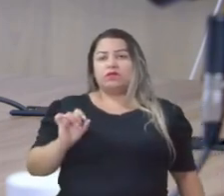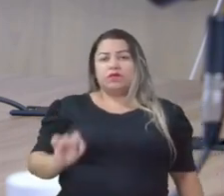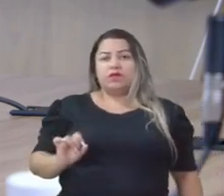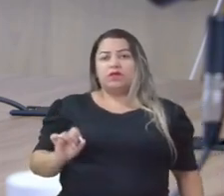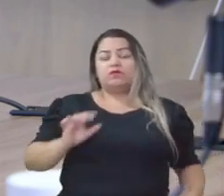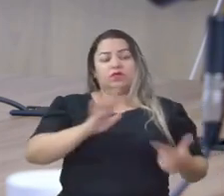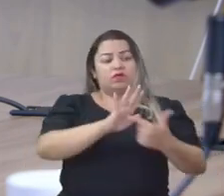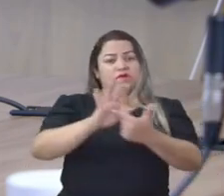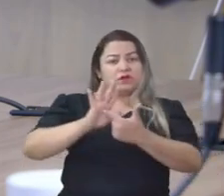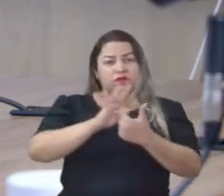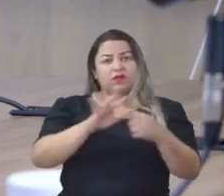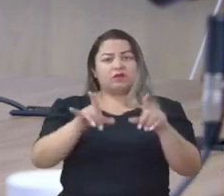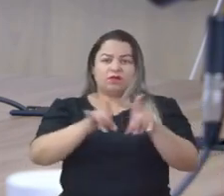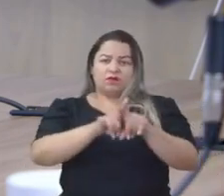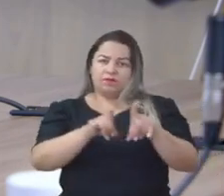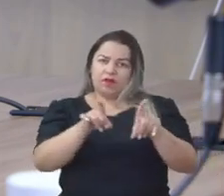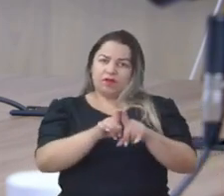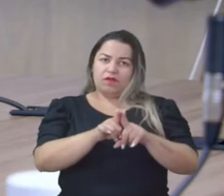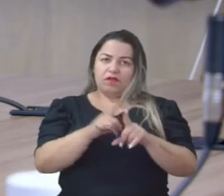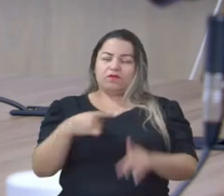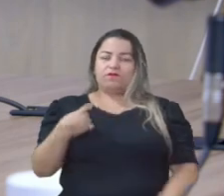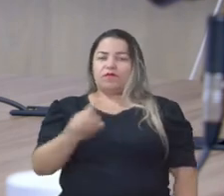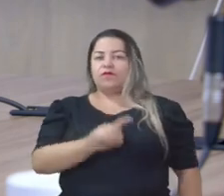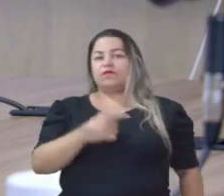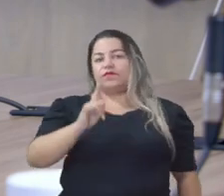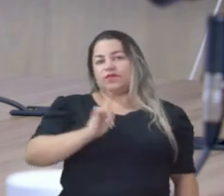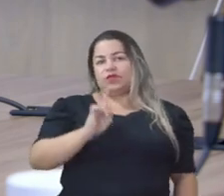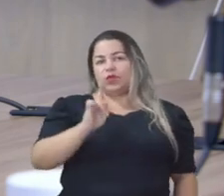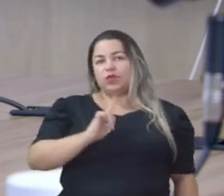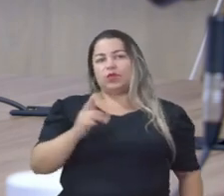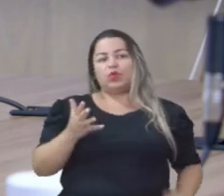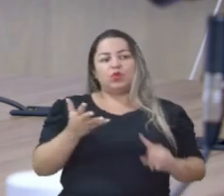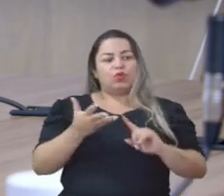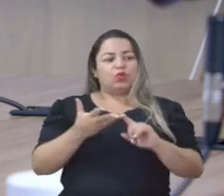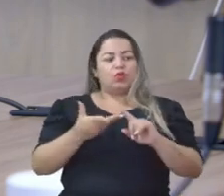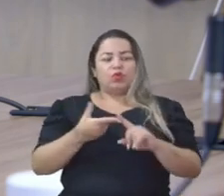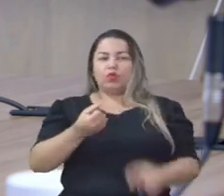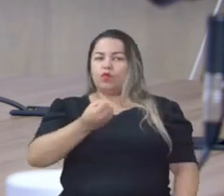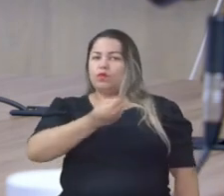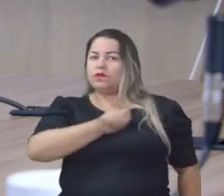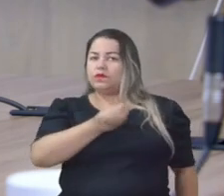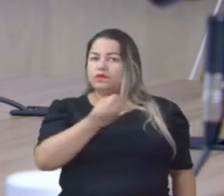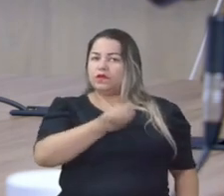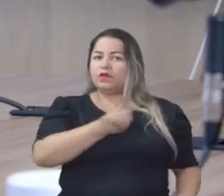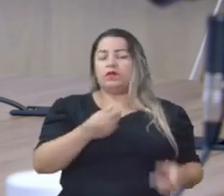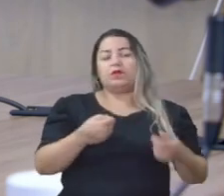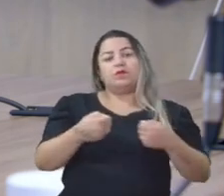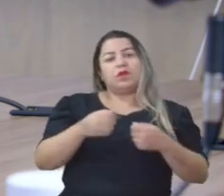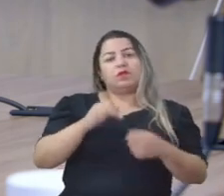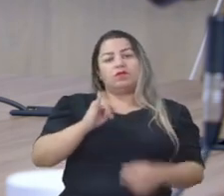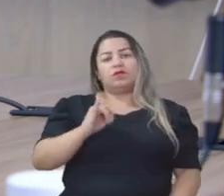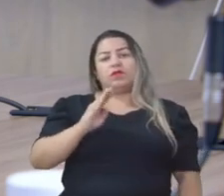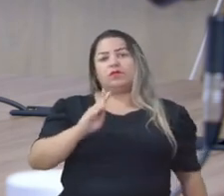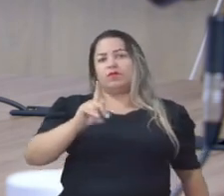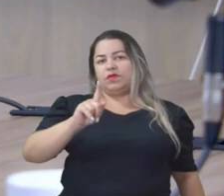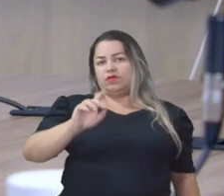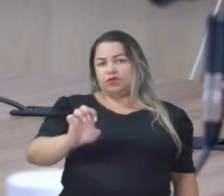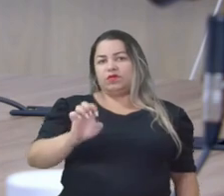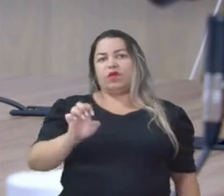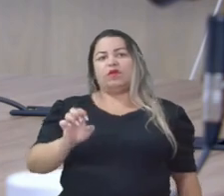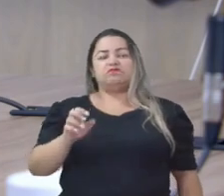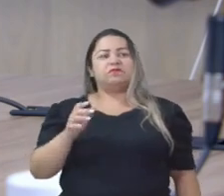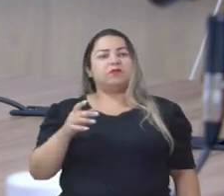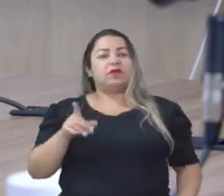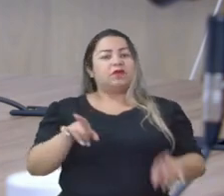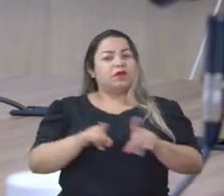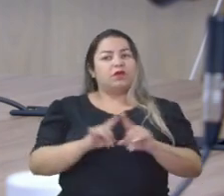se mostrar mesmo, assim. Então, o que a gente tem hoje de número é realmente o que é estipulado pelo IBGE, né, que, se eu não me engano,